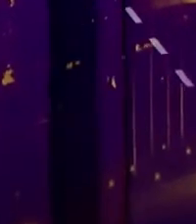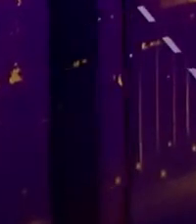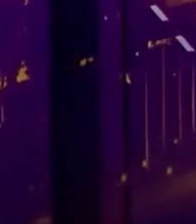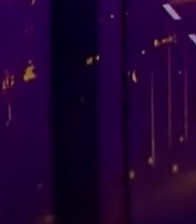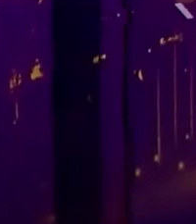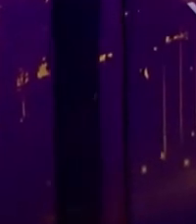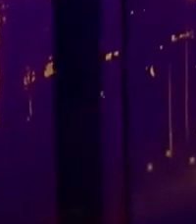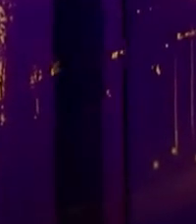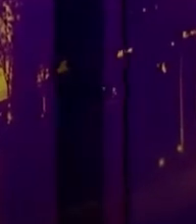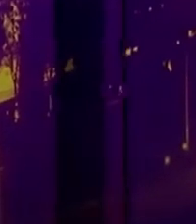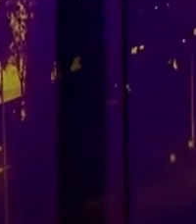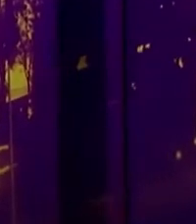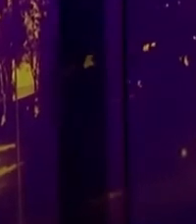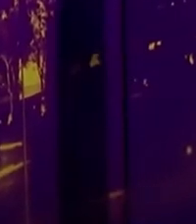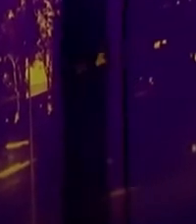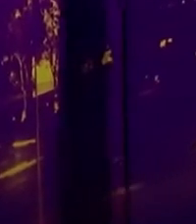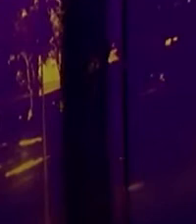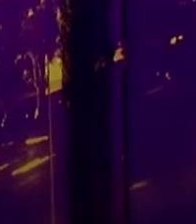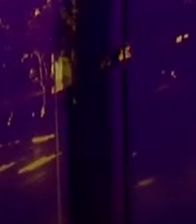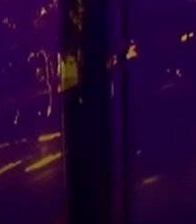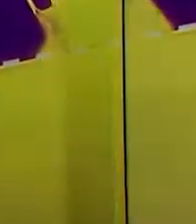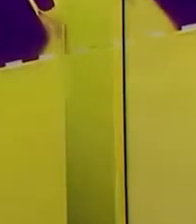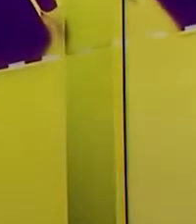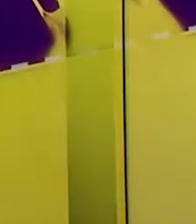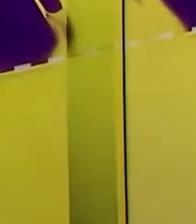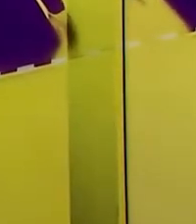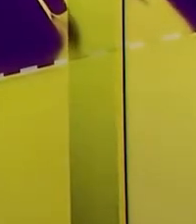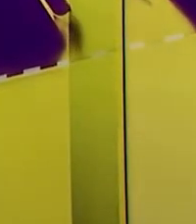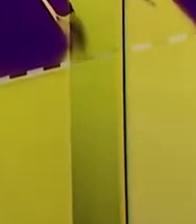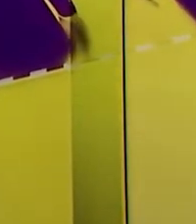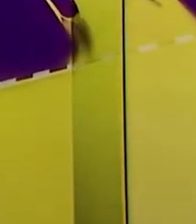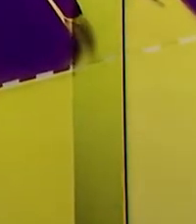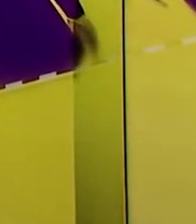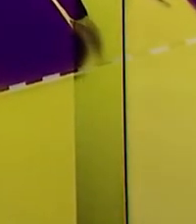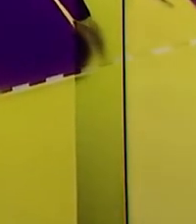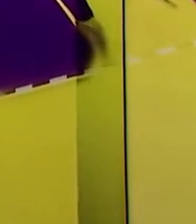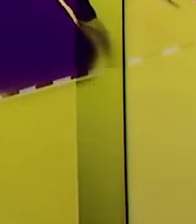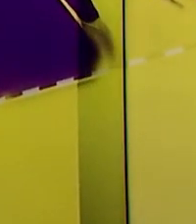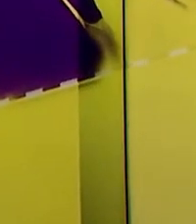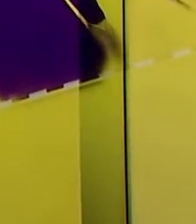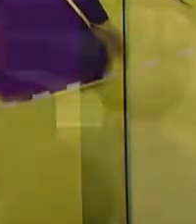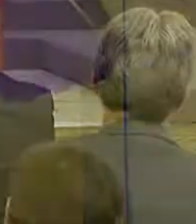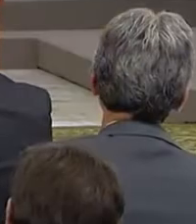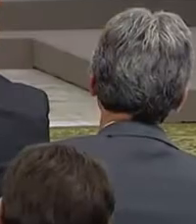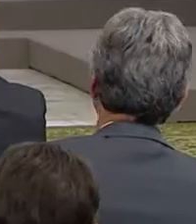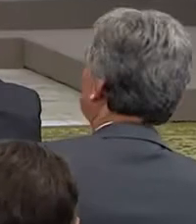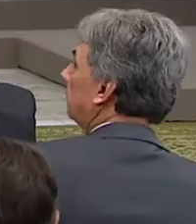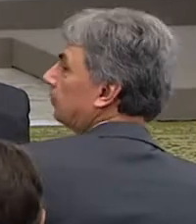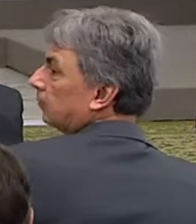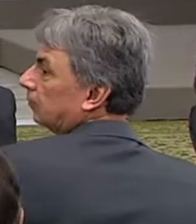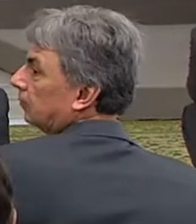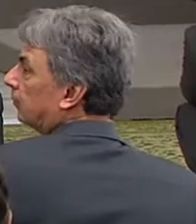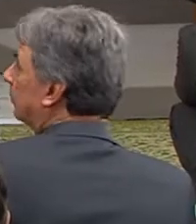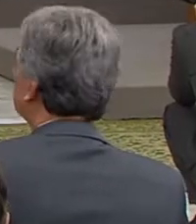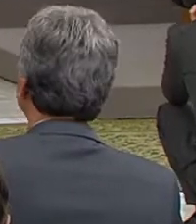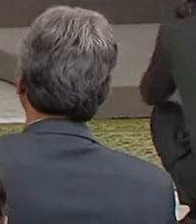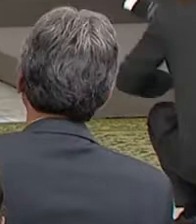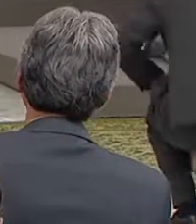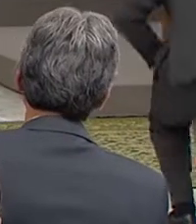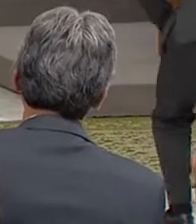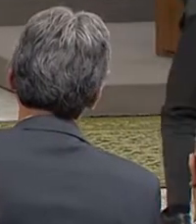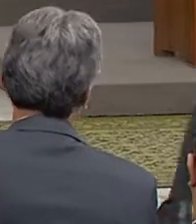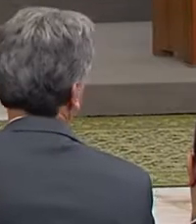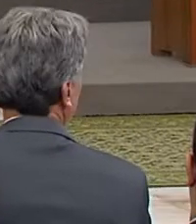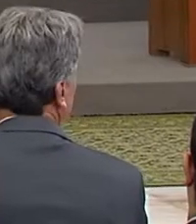de linhas de transmissão com a participação do presidente michel temer vamos acompanhar dando início a esta